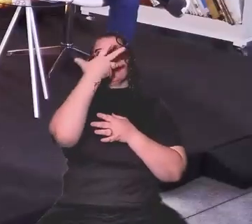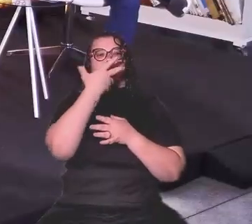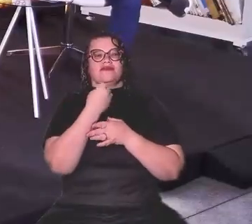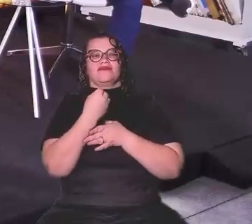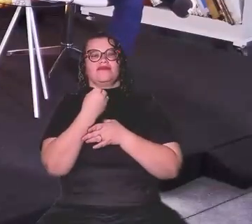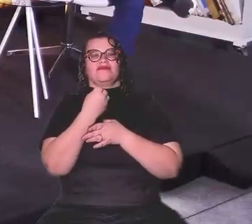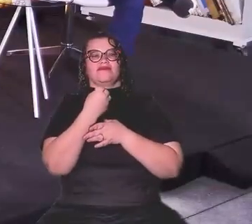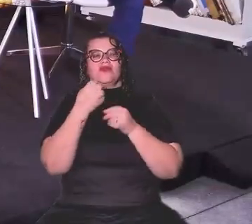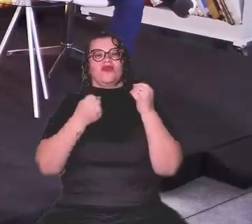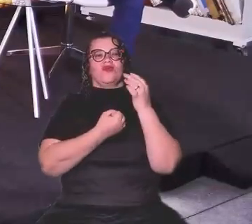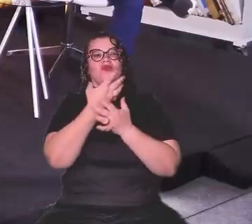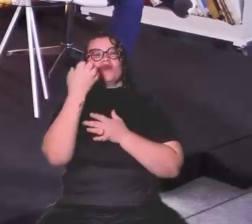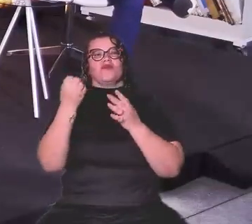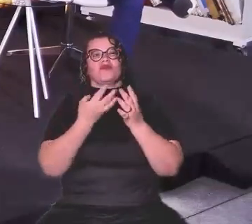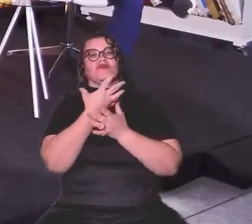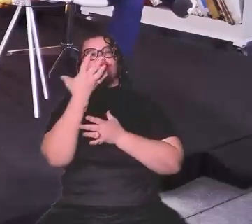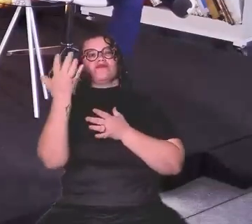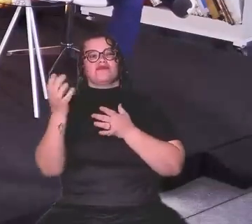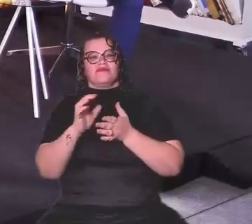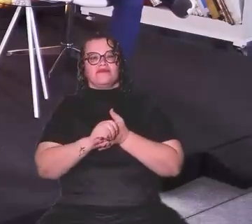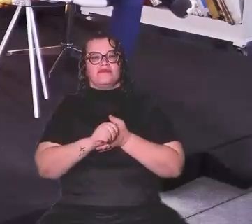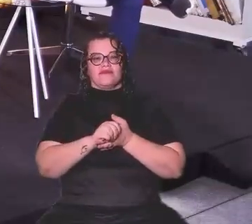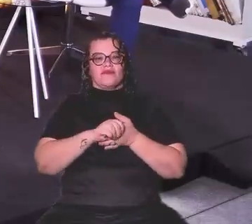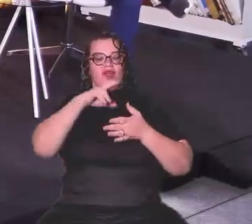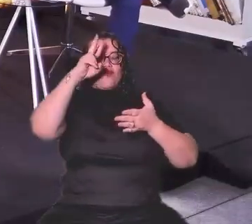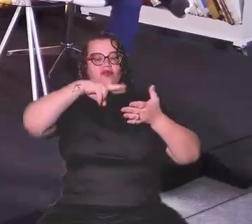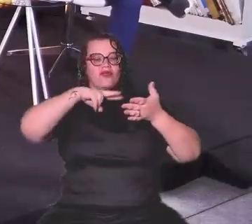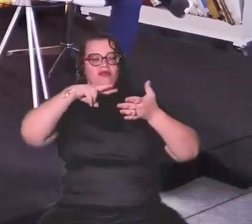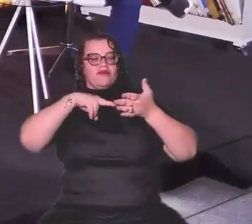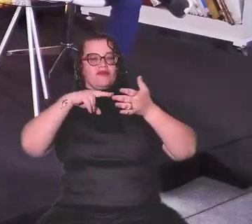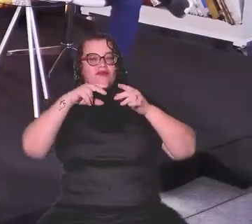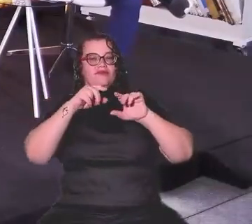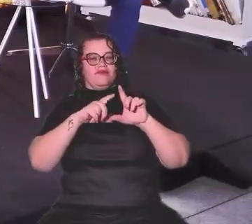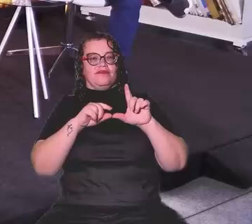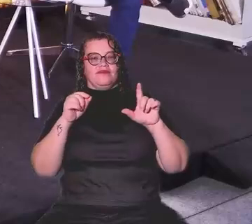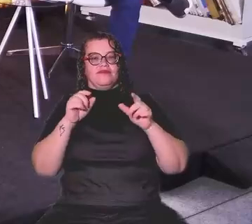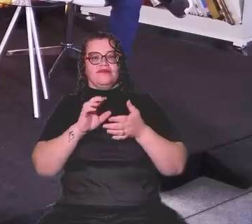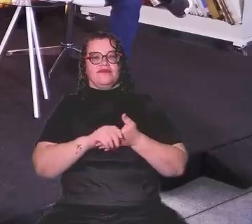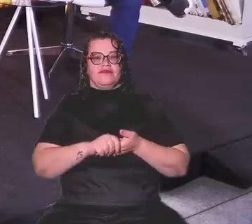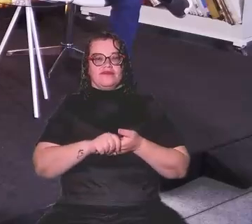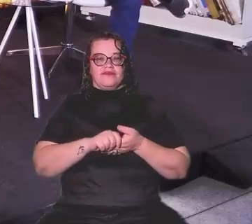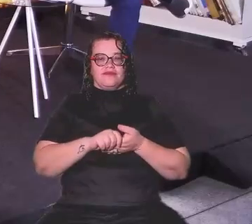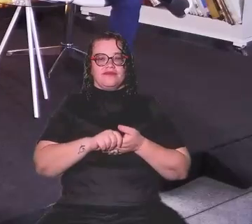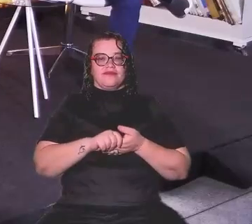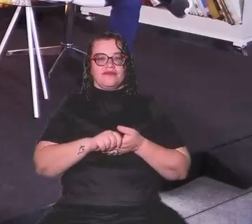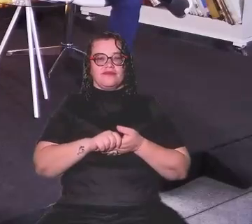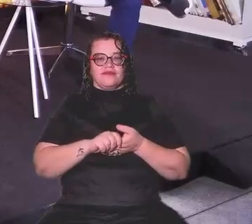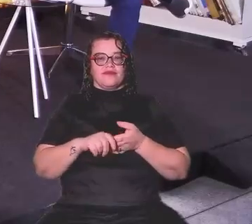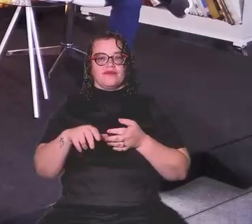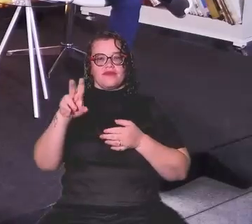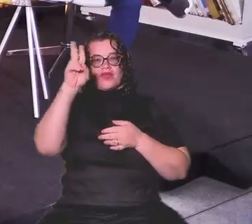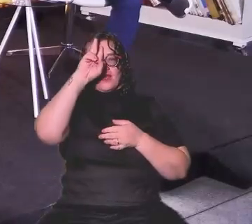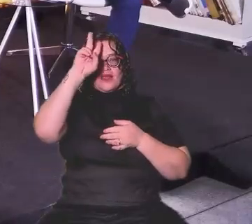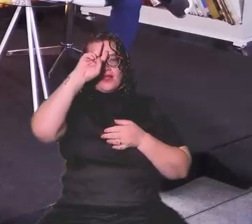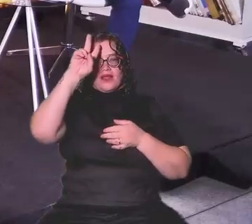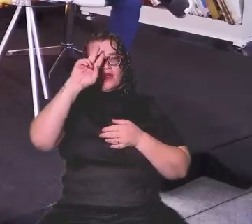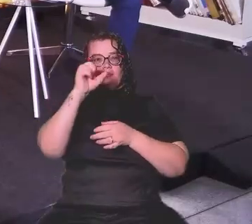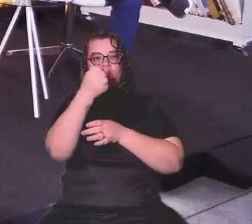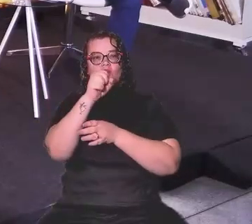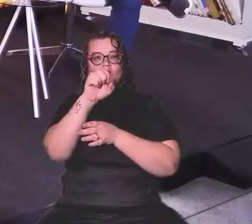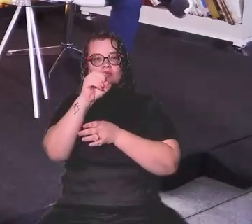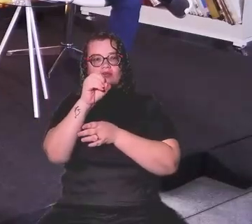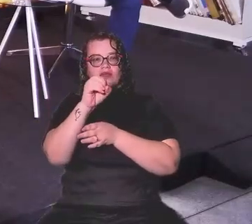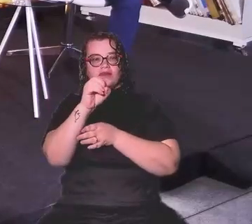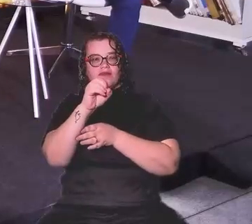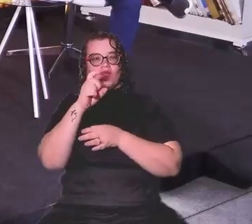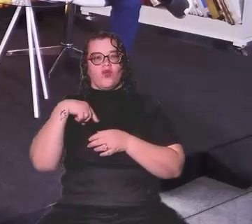agora, né? Com sua poesia, isso é demais. Bom, vou ler mais um trecho. Tudo bem? Bom, lembrando que esse livro está fazendo 80 anos, e o